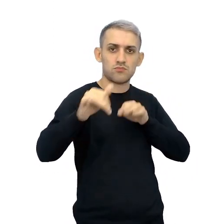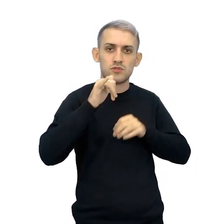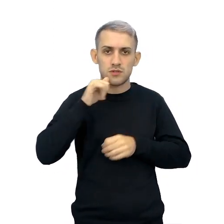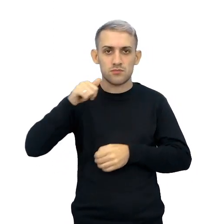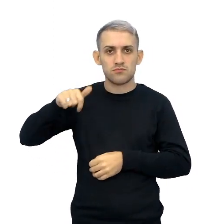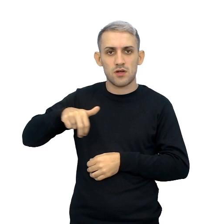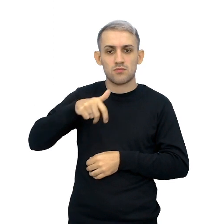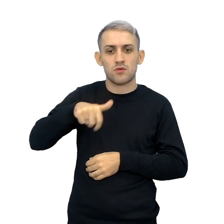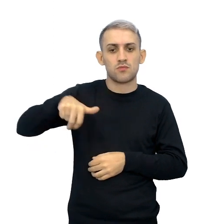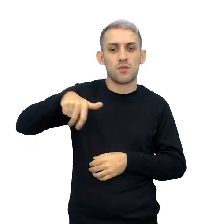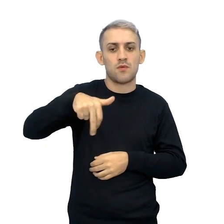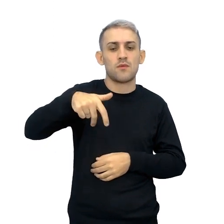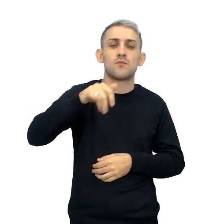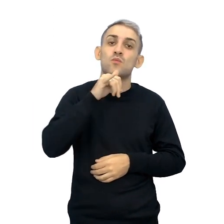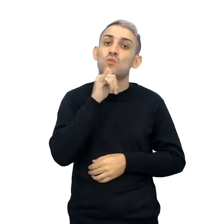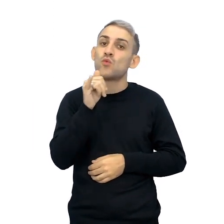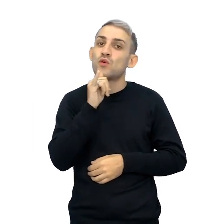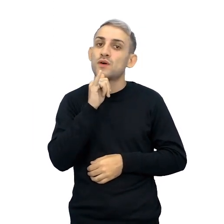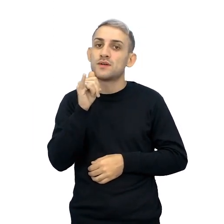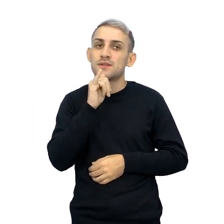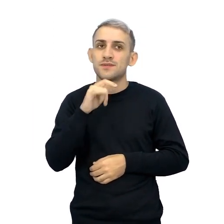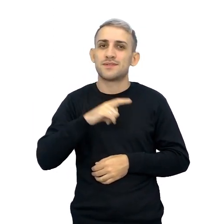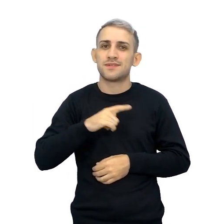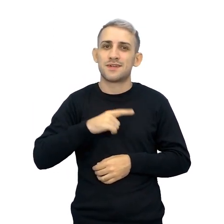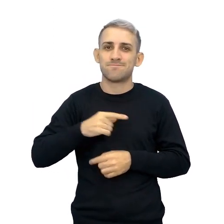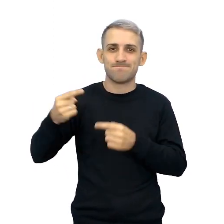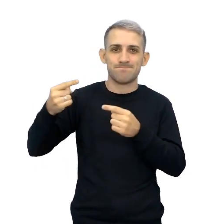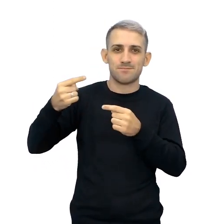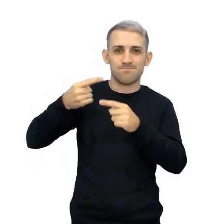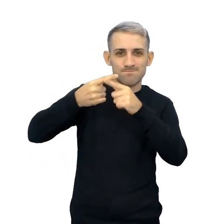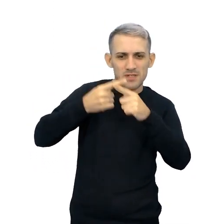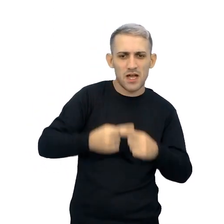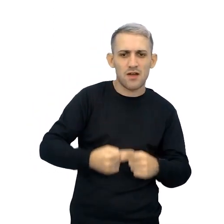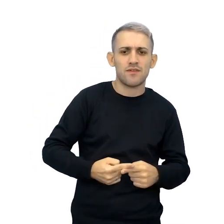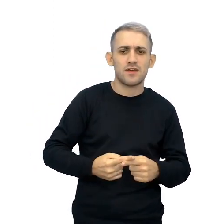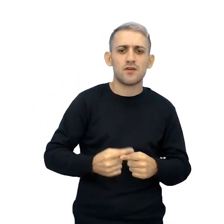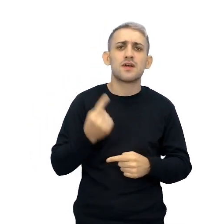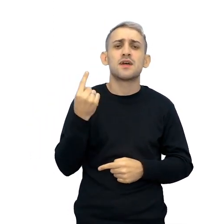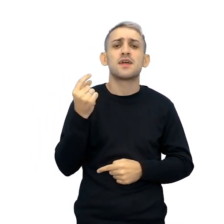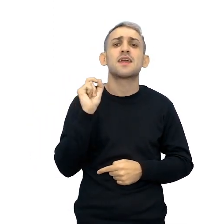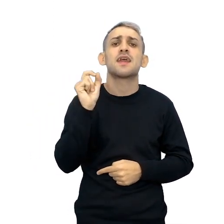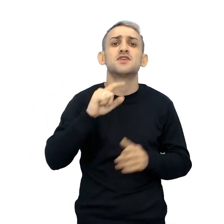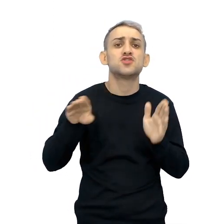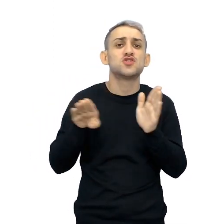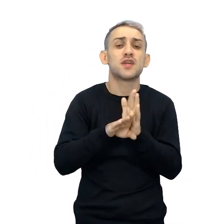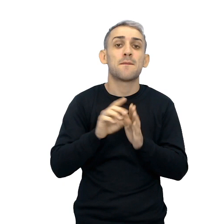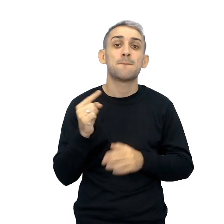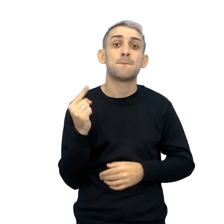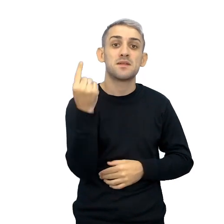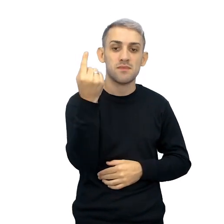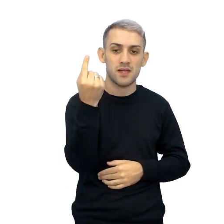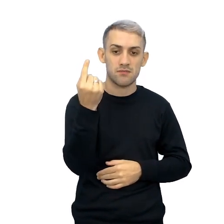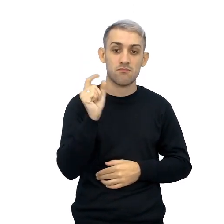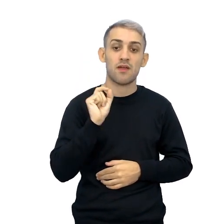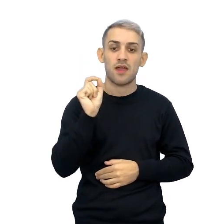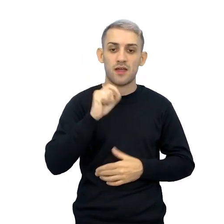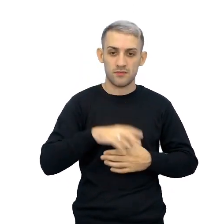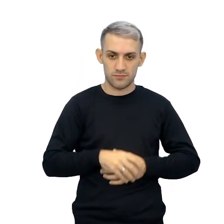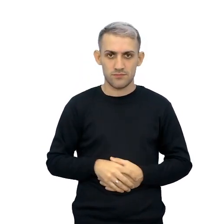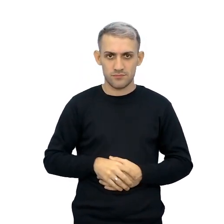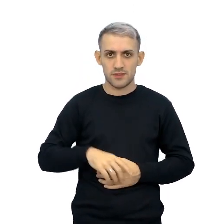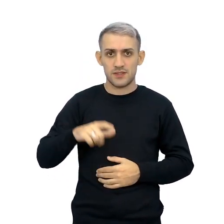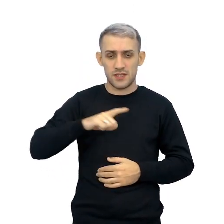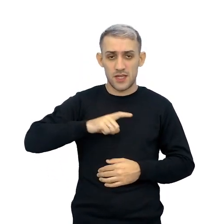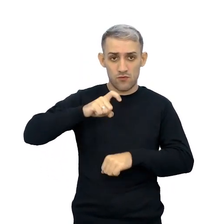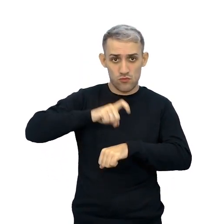né, como, por exemplo, numa competição, quem chega em primeiro, né, teve um